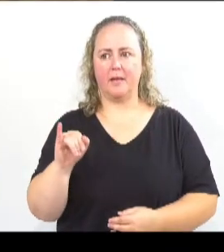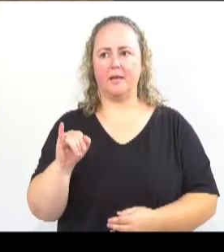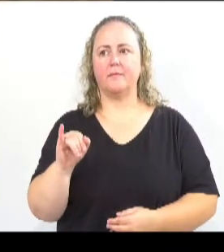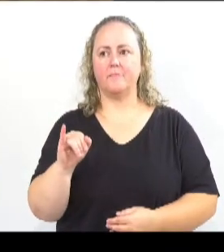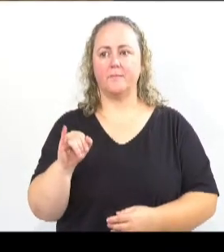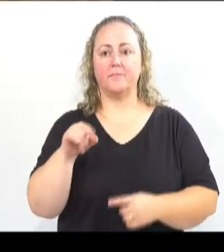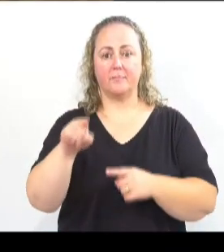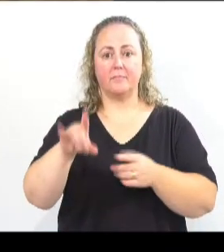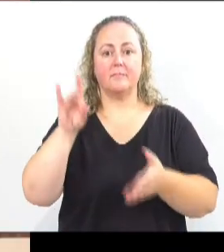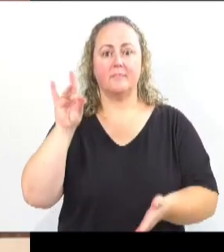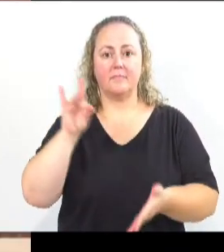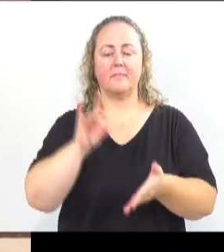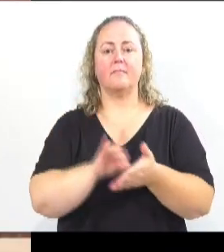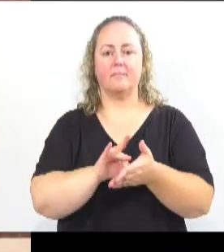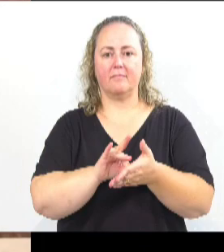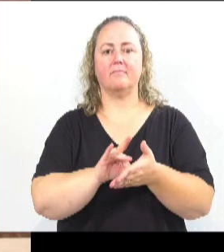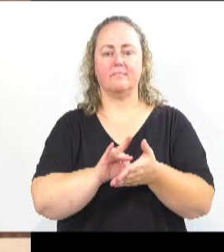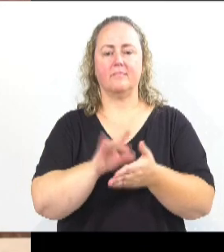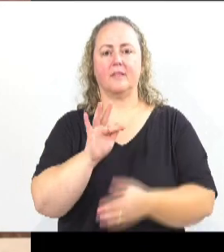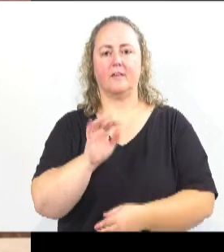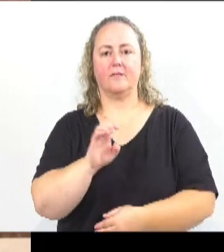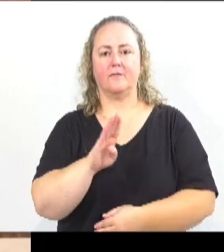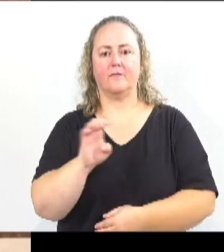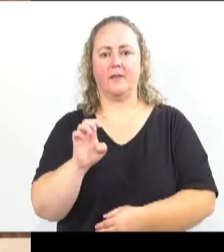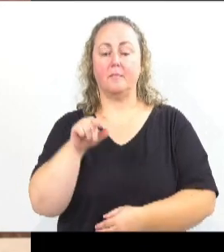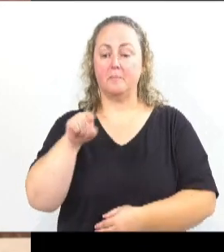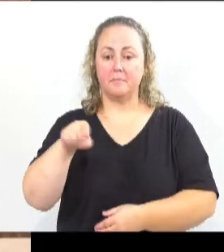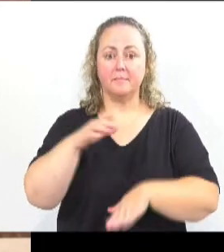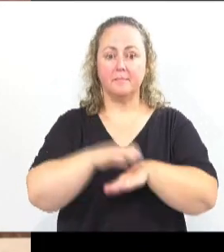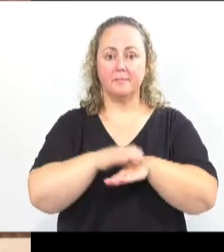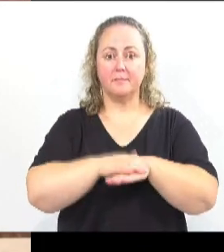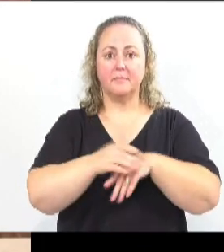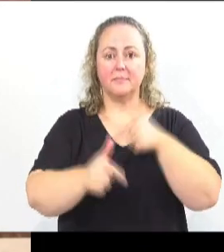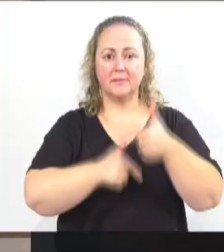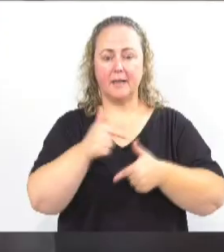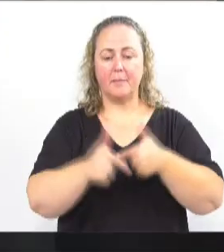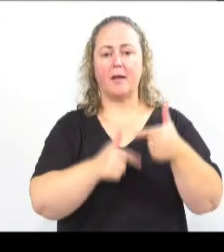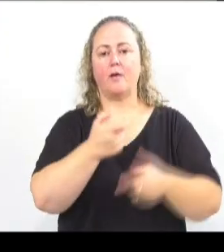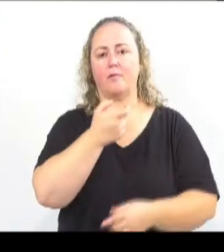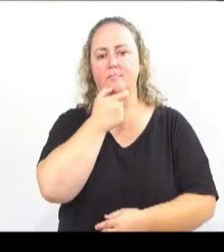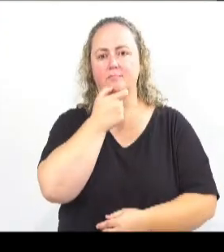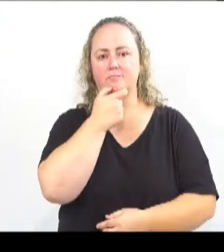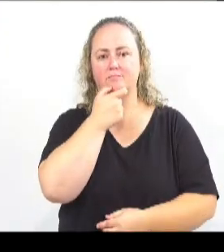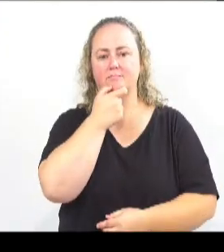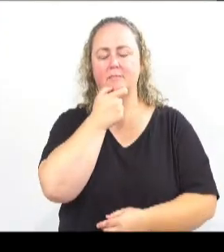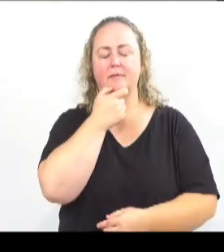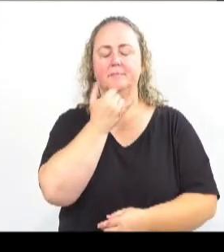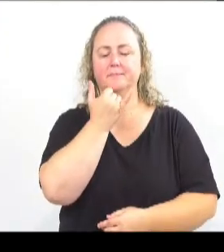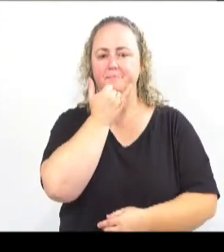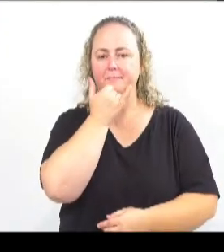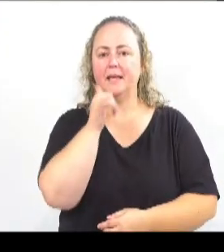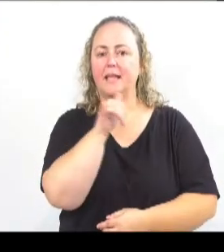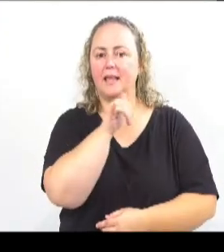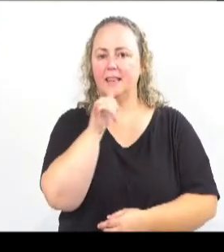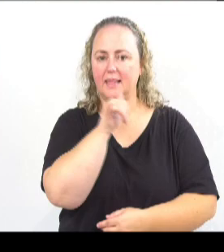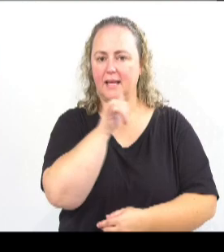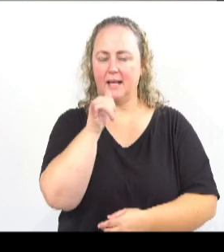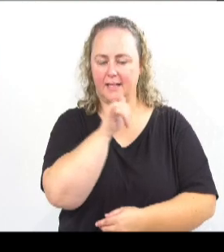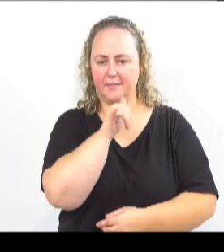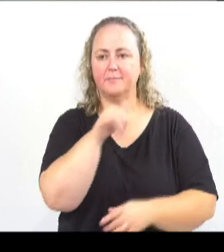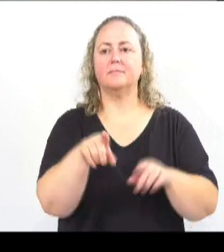FEB. E ele atuou lá na Itália. E foi membro aqui em Blumenau.